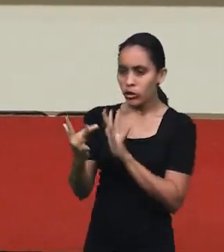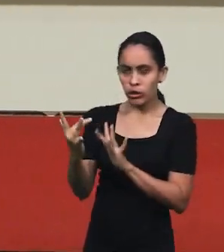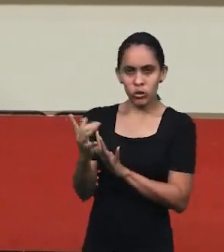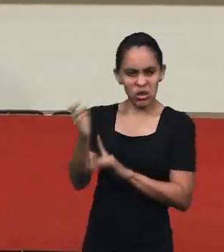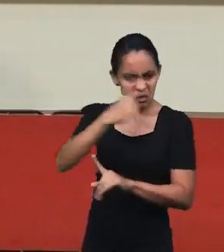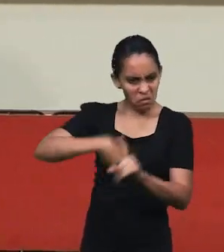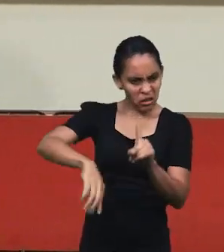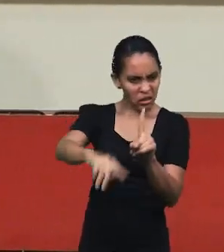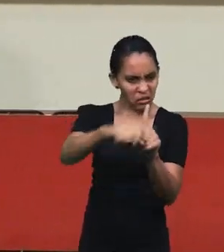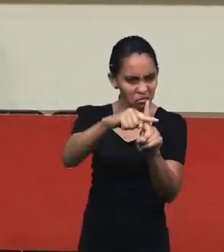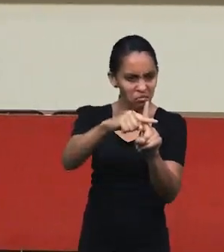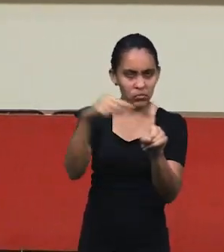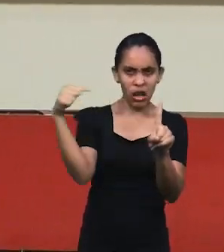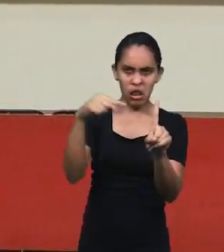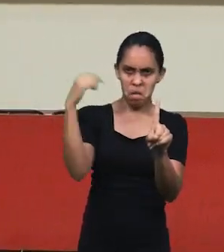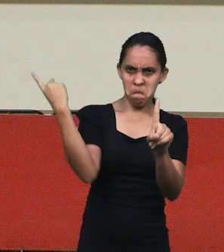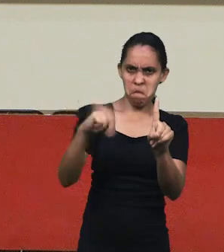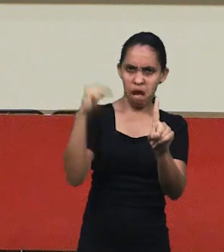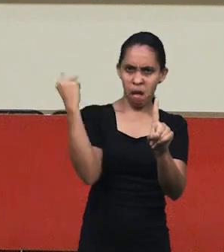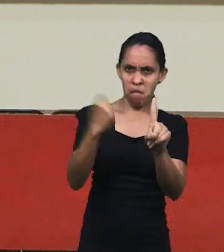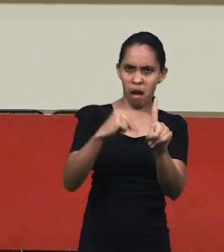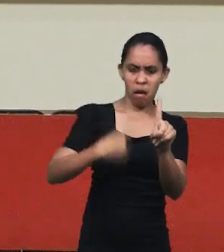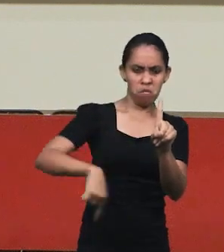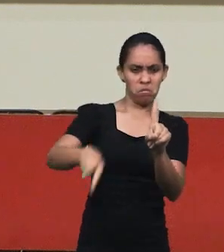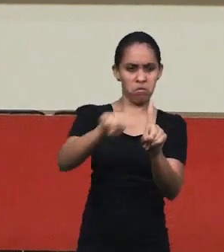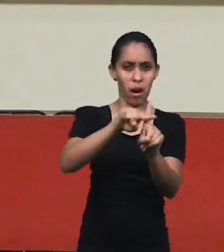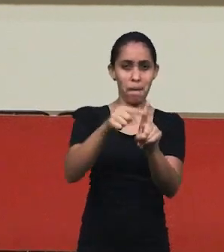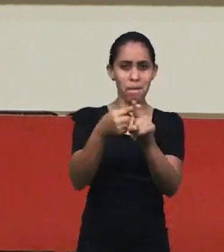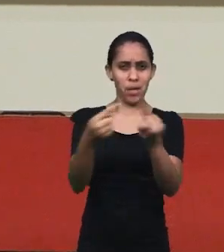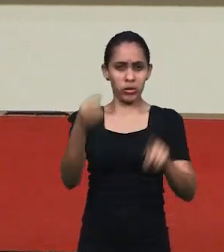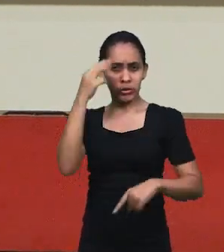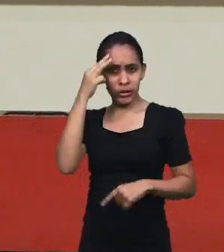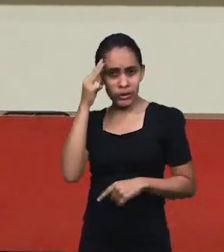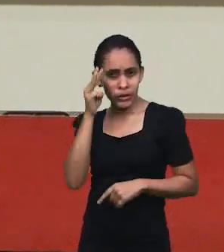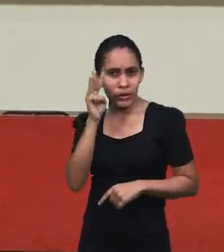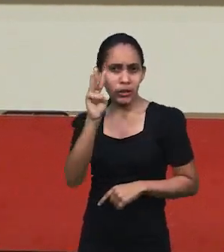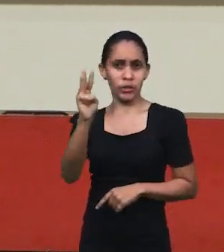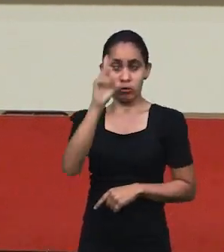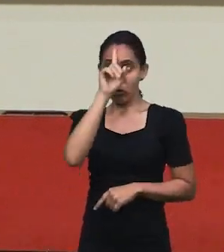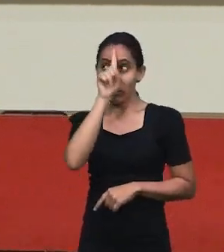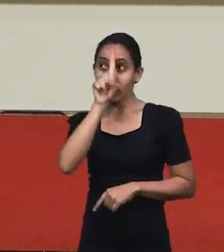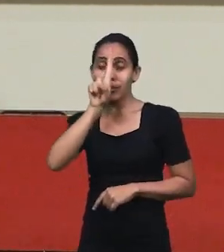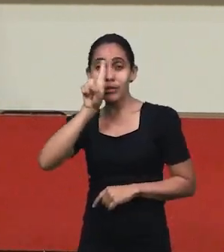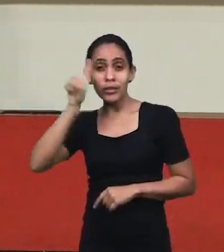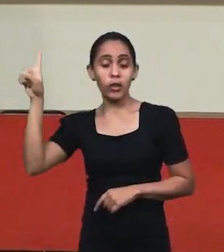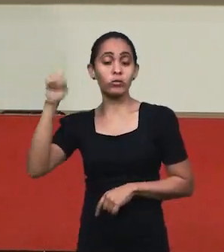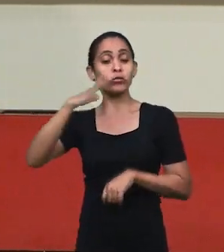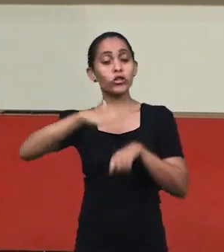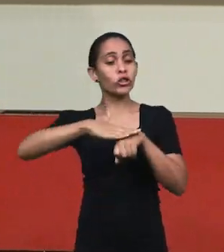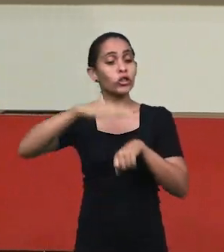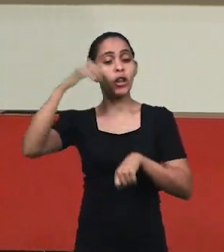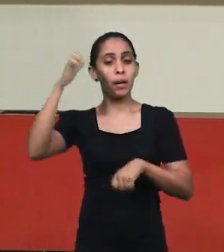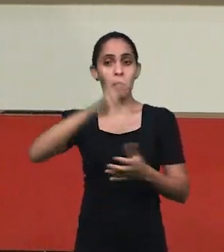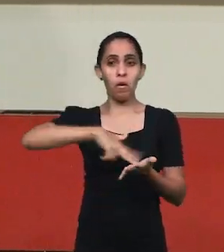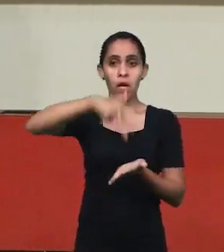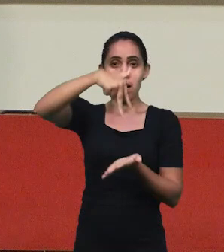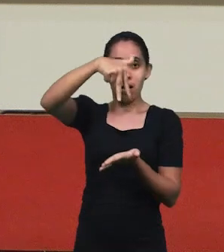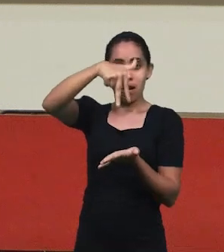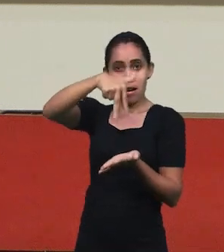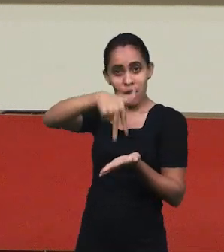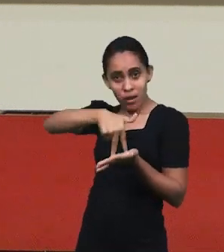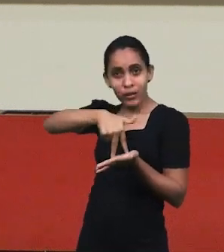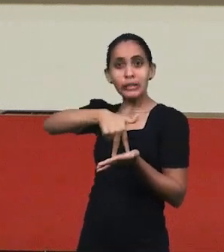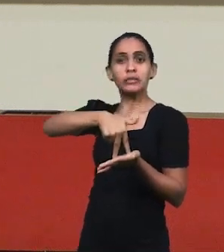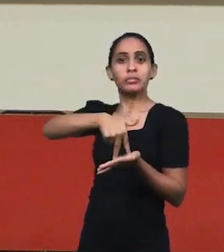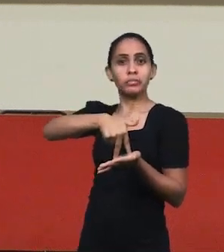Jesus que vocês crucificaram, açoitaram, no terceiro dia Deus o ressuscitou. No